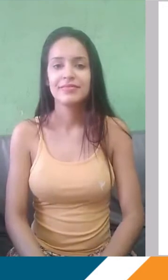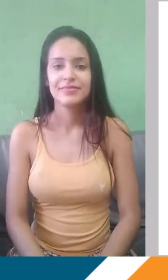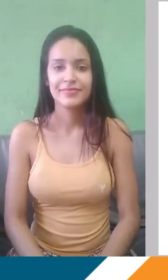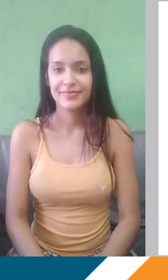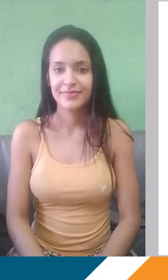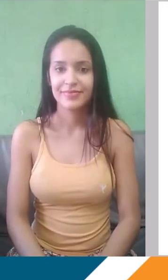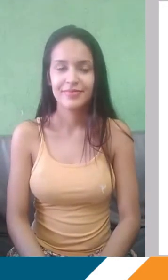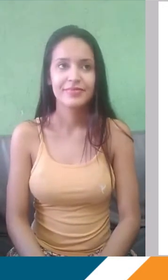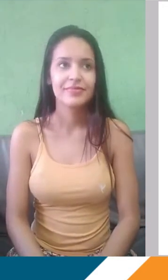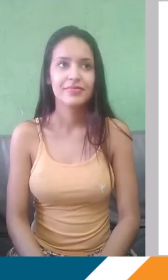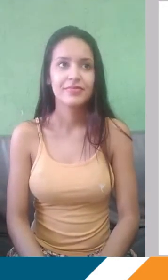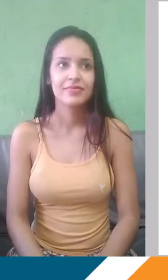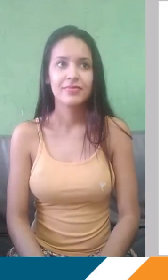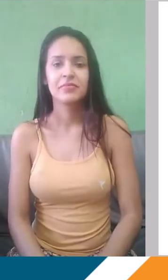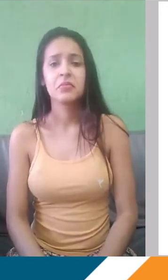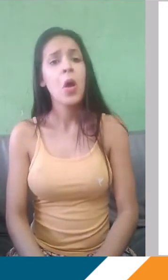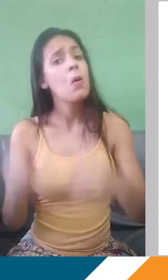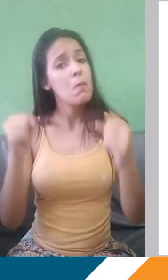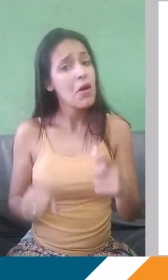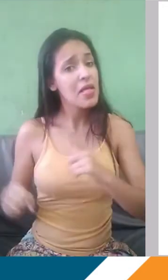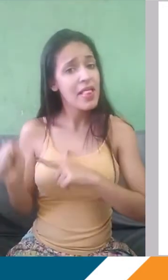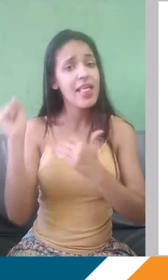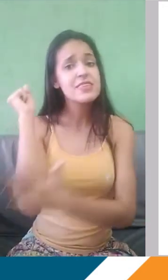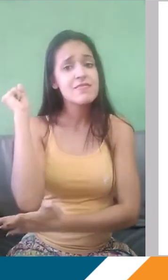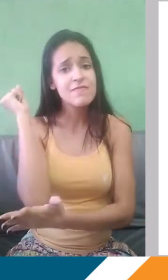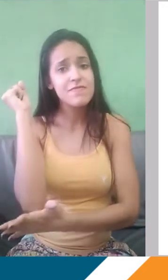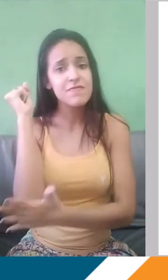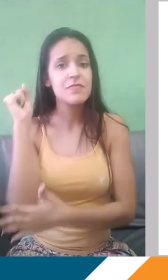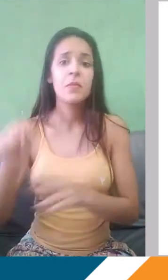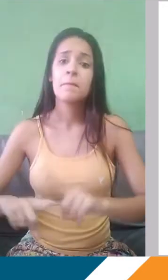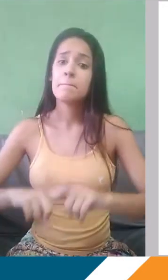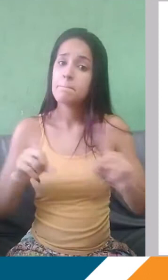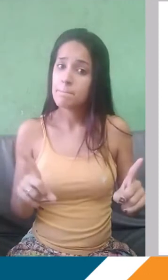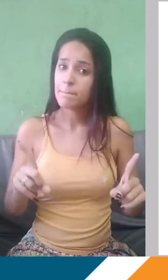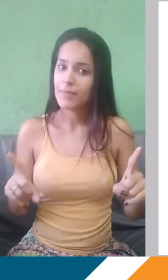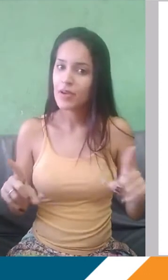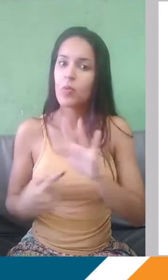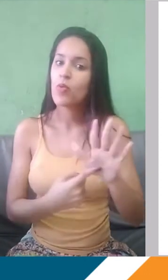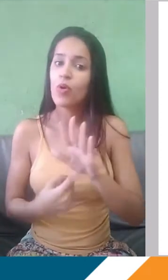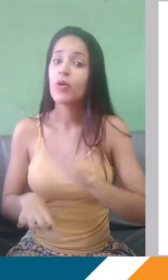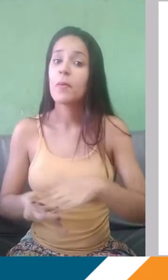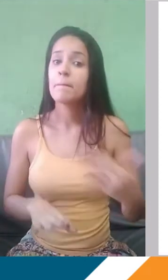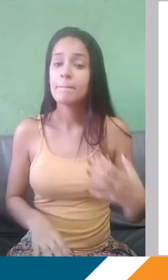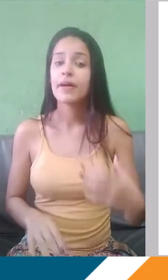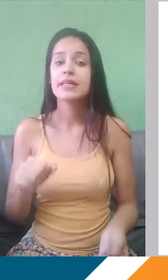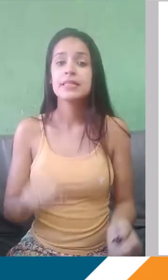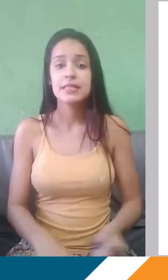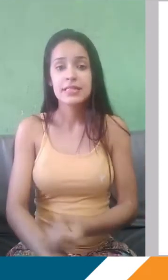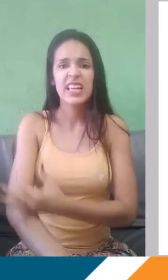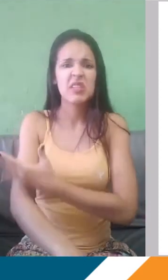visitante poderiam até revelar certa inveja dos elogios feitos por Yaya, mas revelam muito mais o sentimento